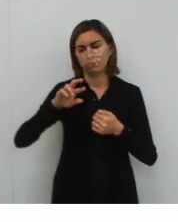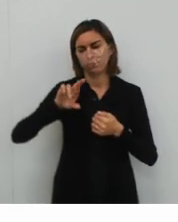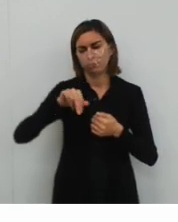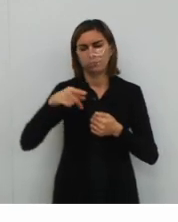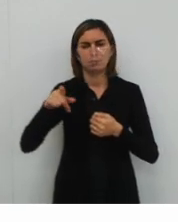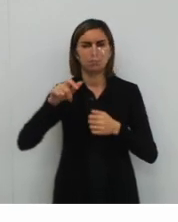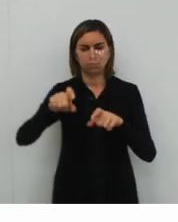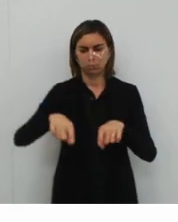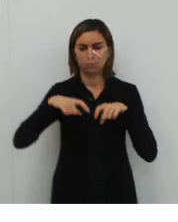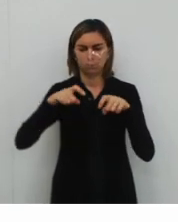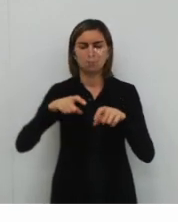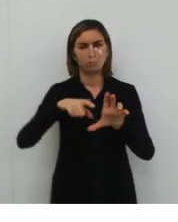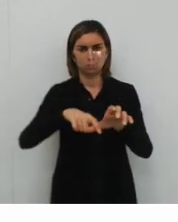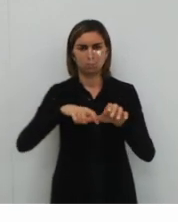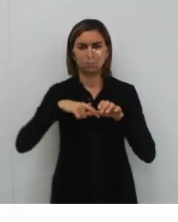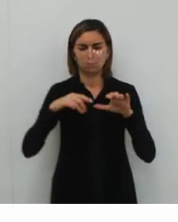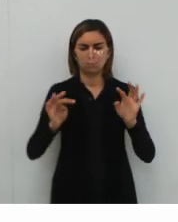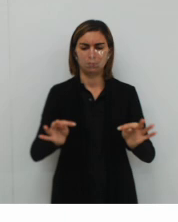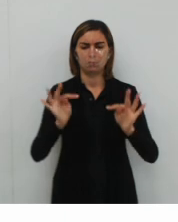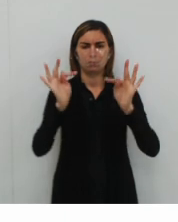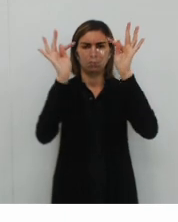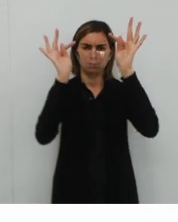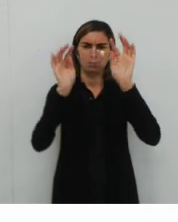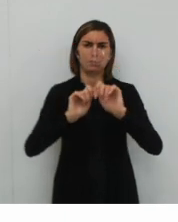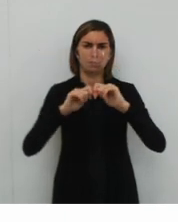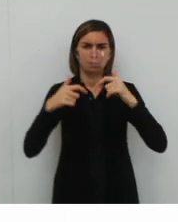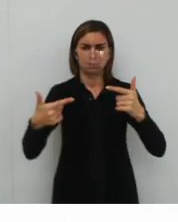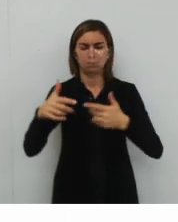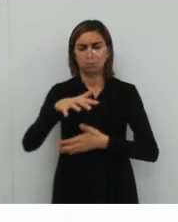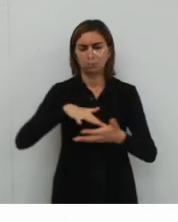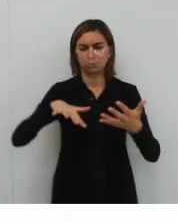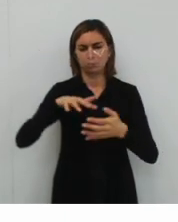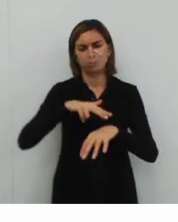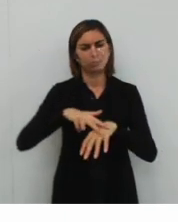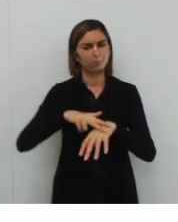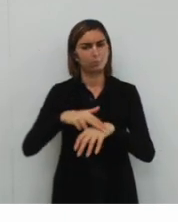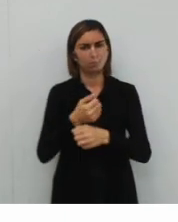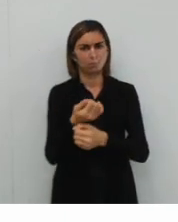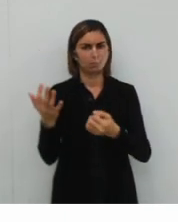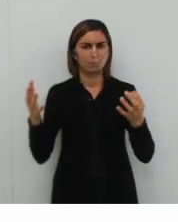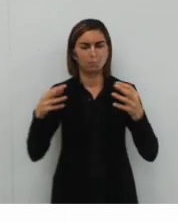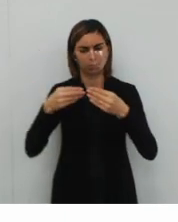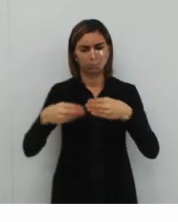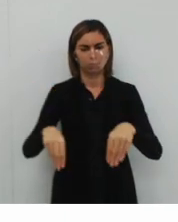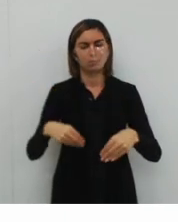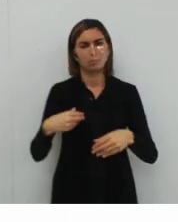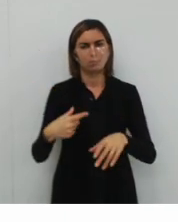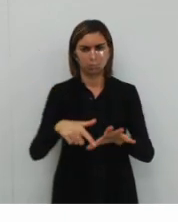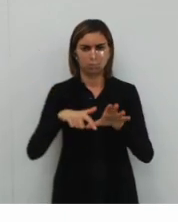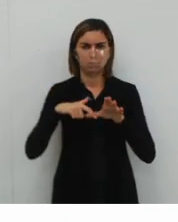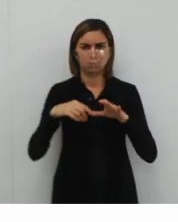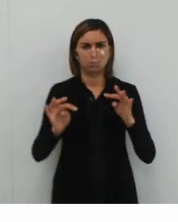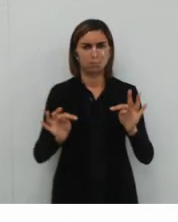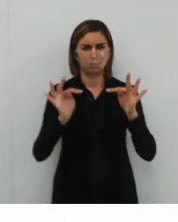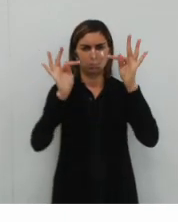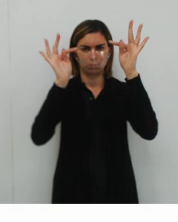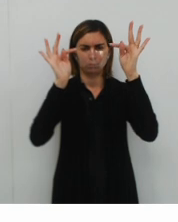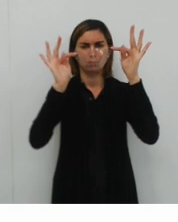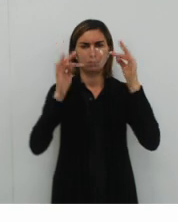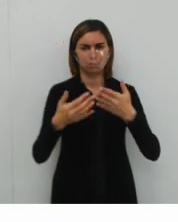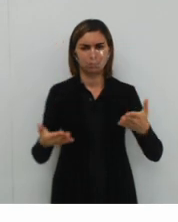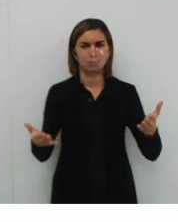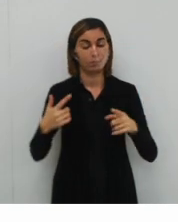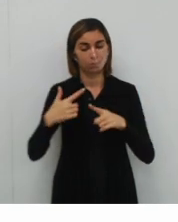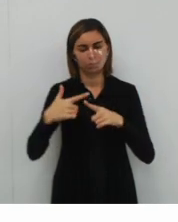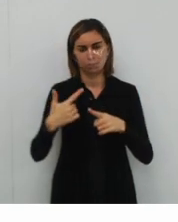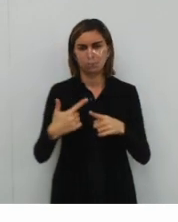agrícola. A dependência tecnológica, logicamente a Revolução Verde, ela causa uma dependência da tecnologia, tá?